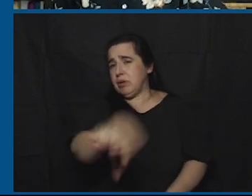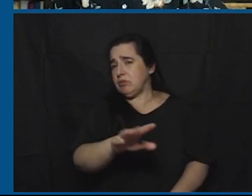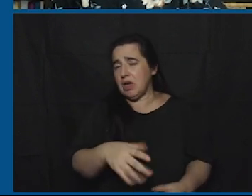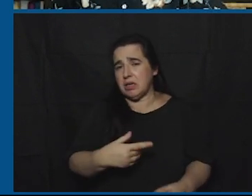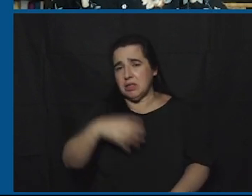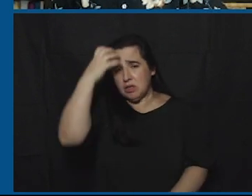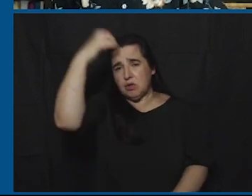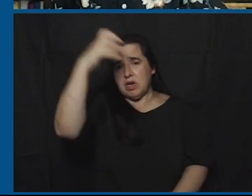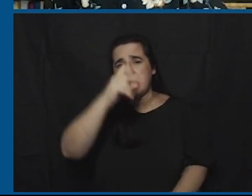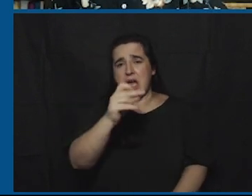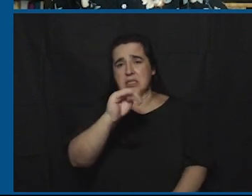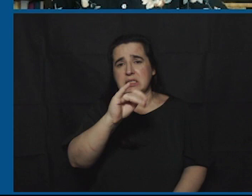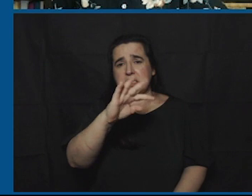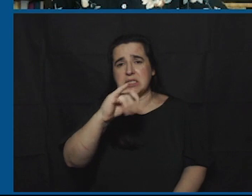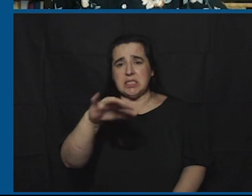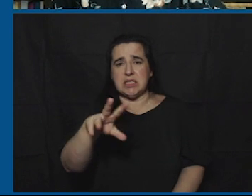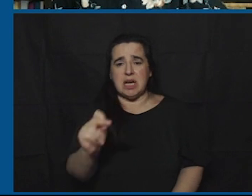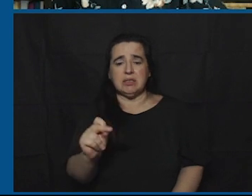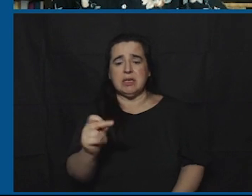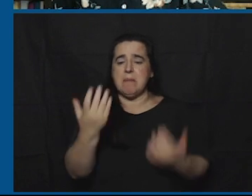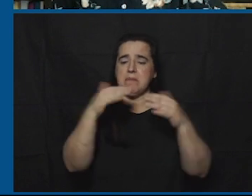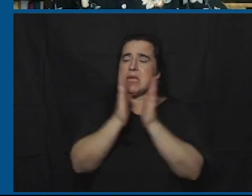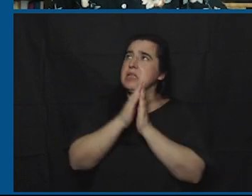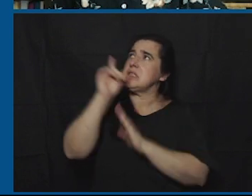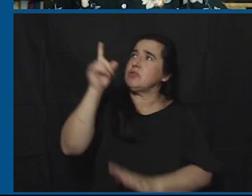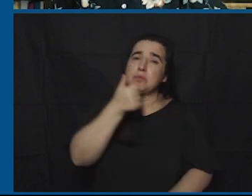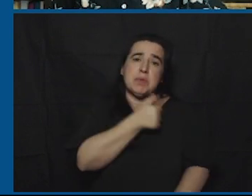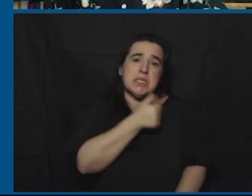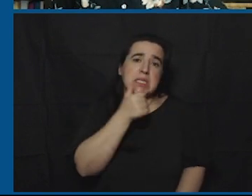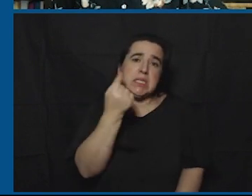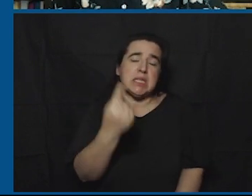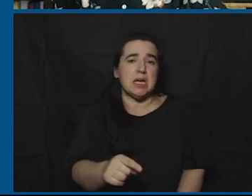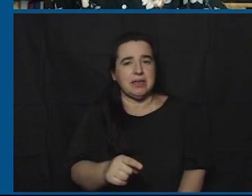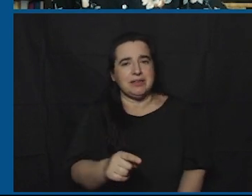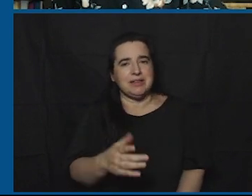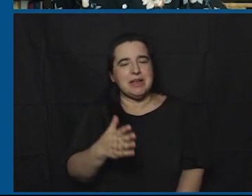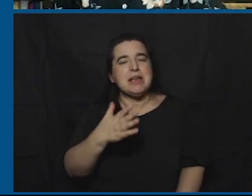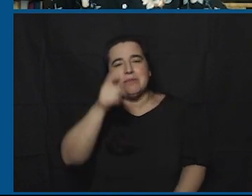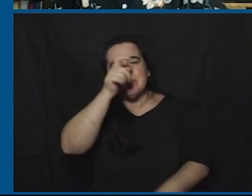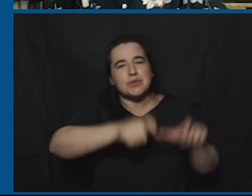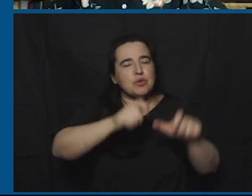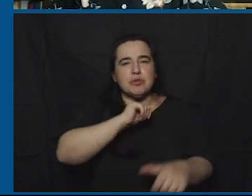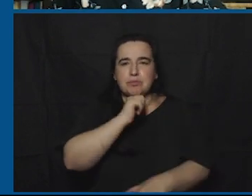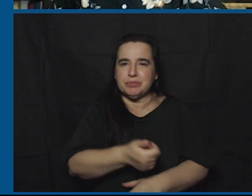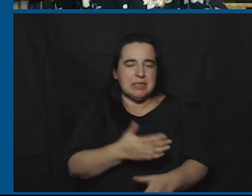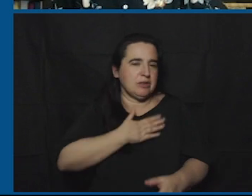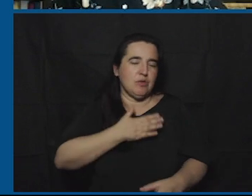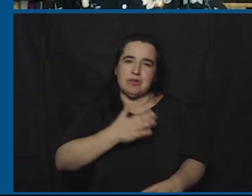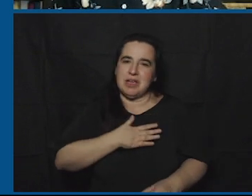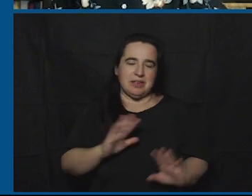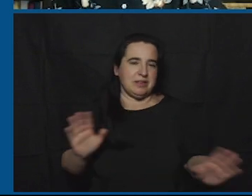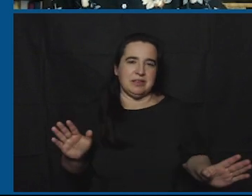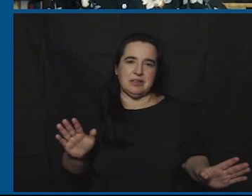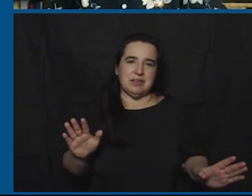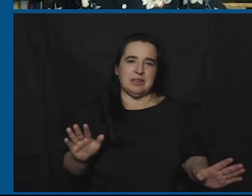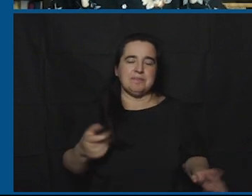nas mãos do rei da Assíria. Mas Deus é paciente e Deus não quer que ninguém se perca. E eu